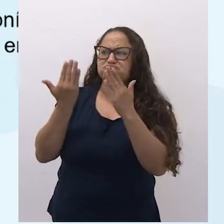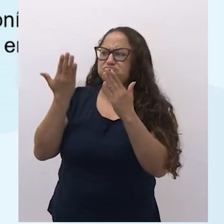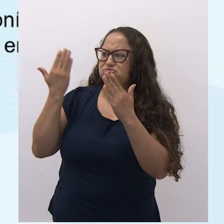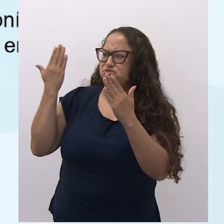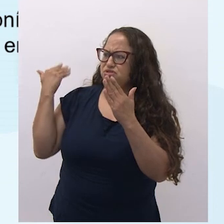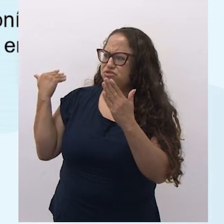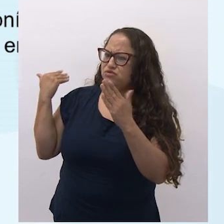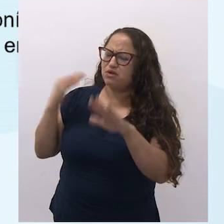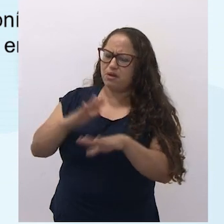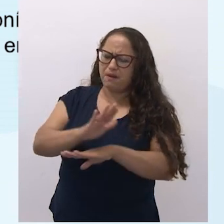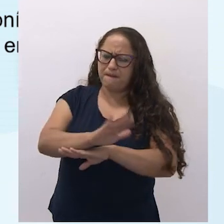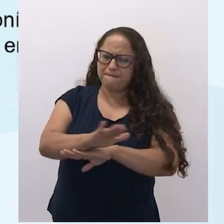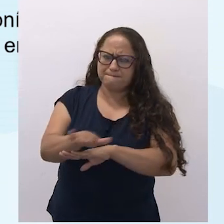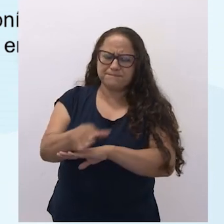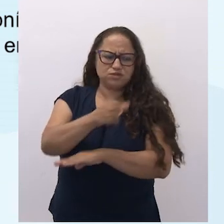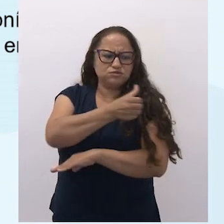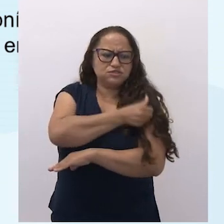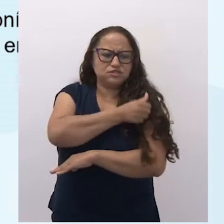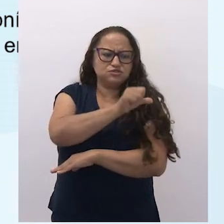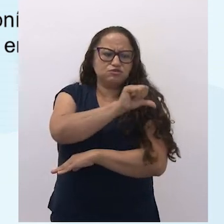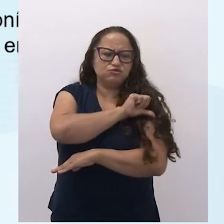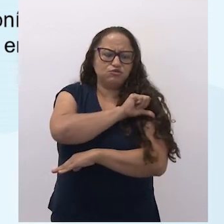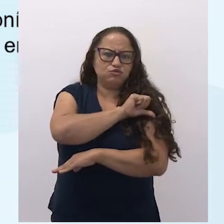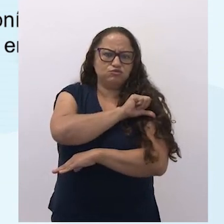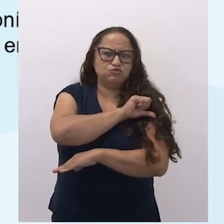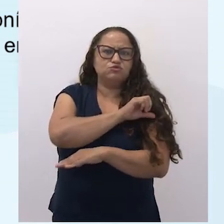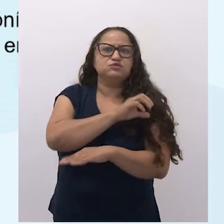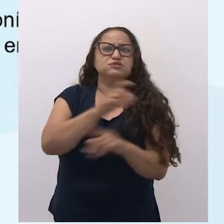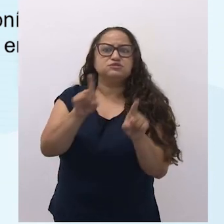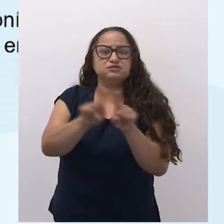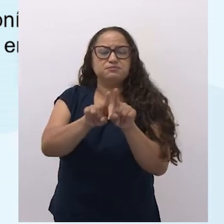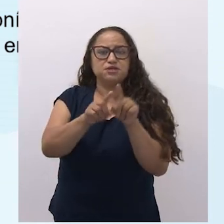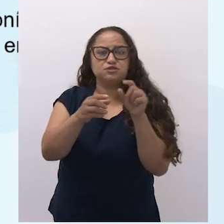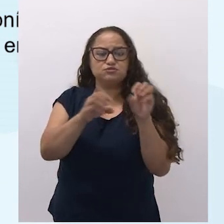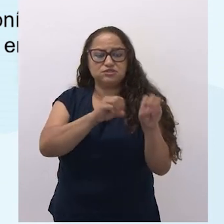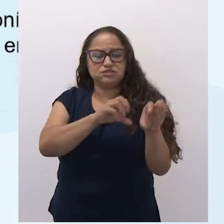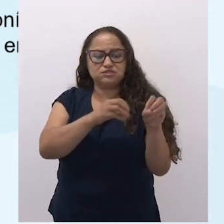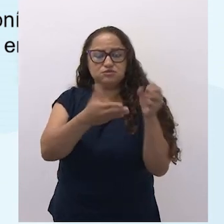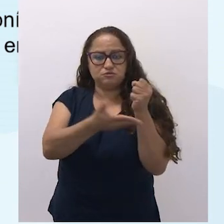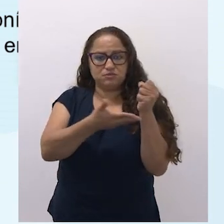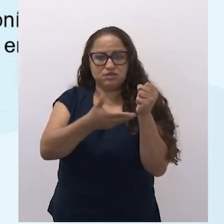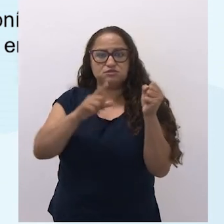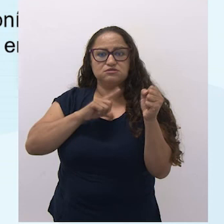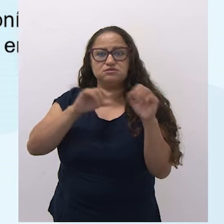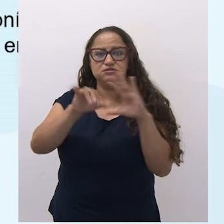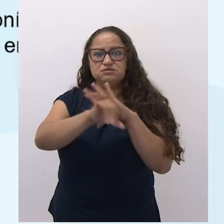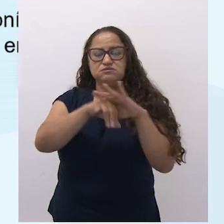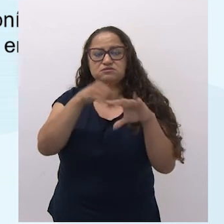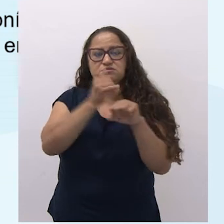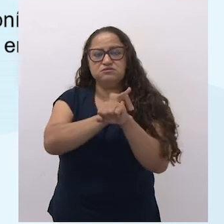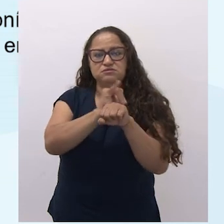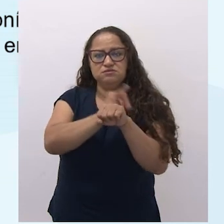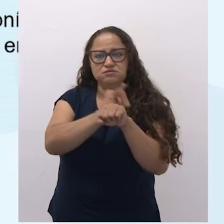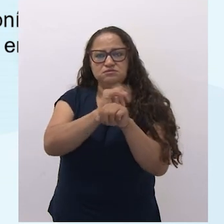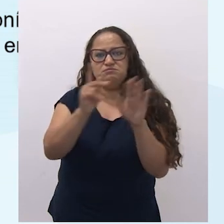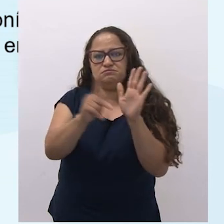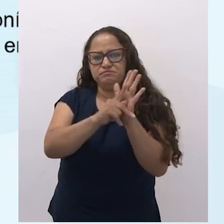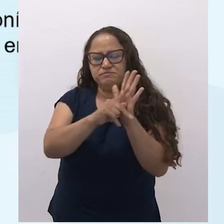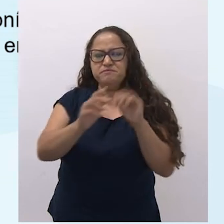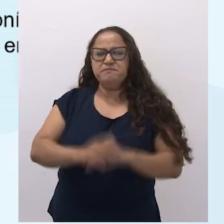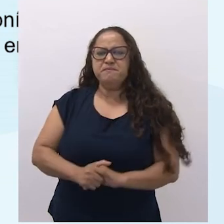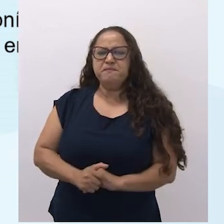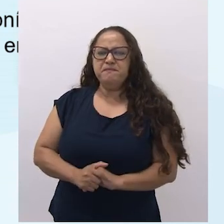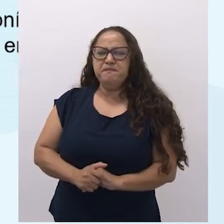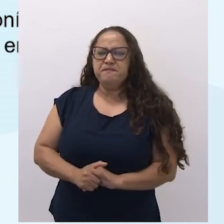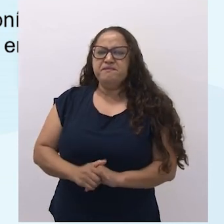ensino fundamental, anos iniciais, até o ensino médio, está no canal do YouTube, o canal próprio. E